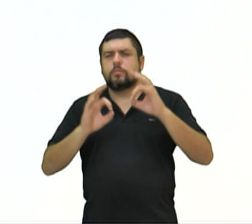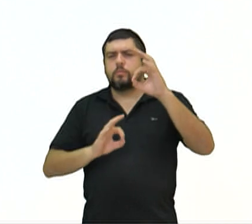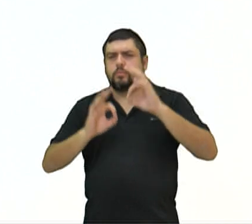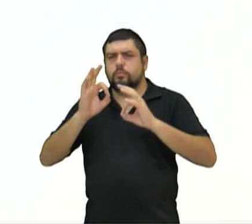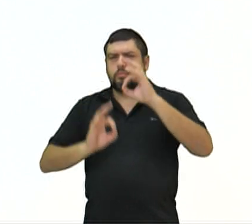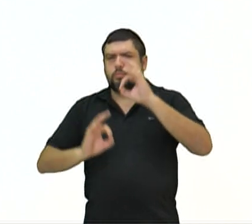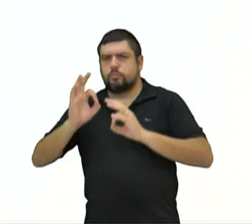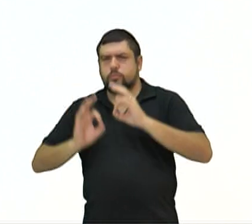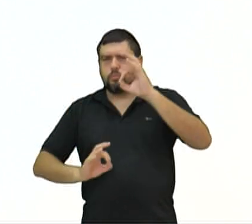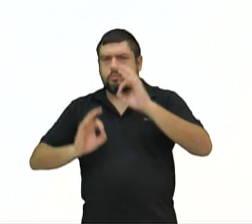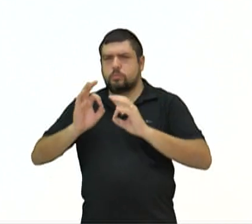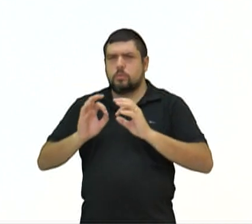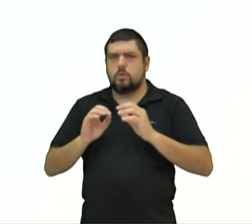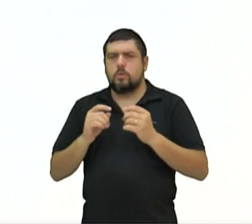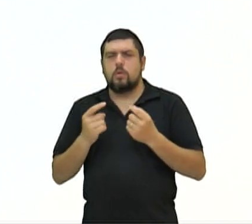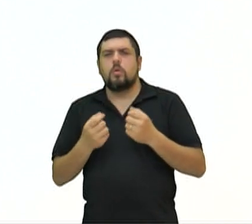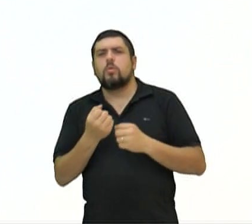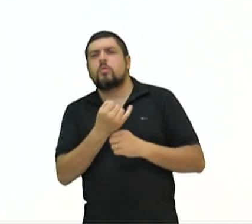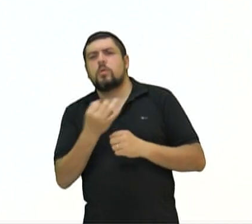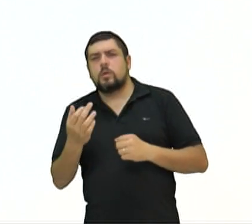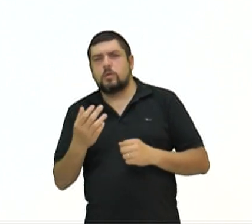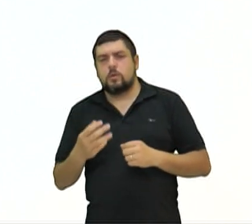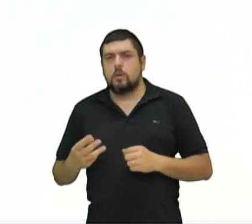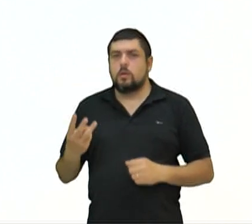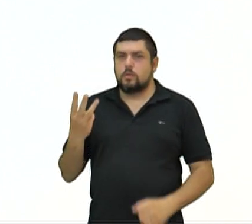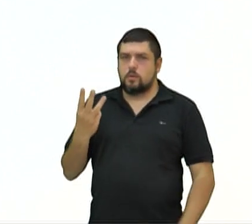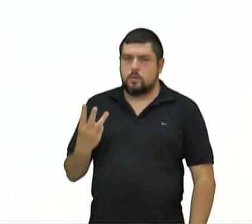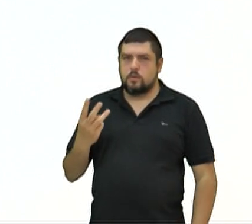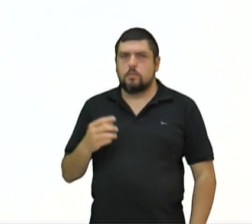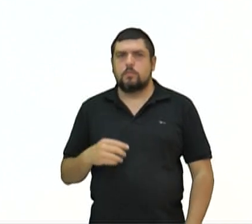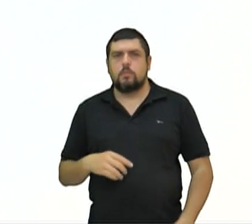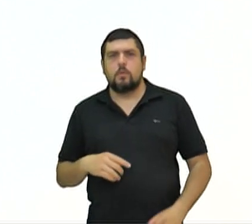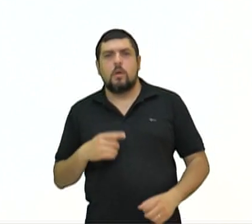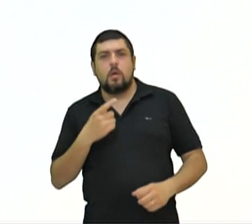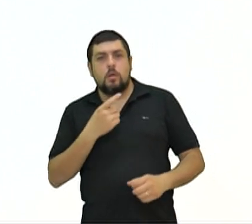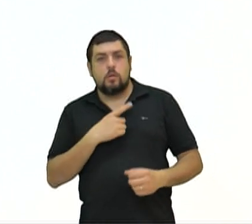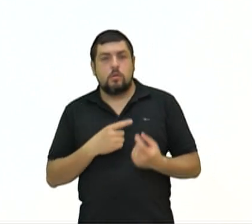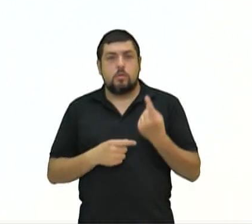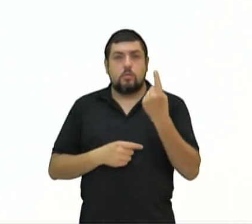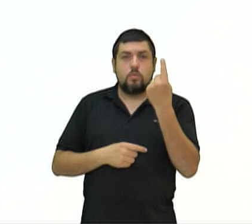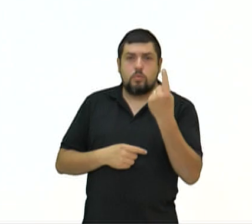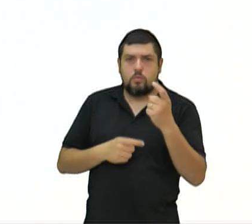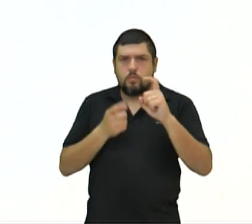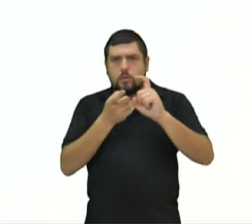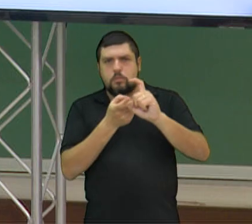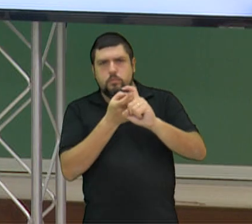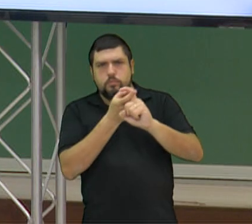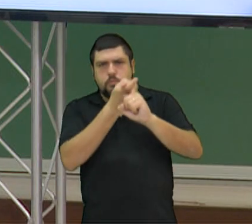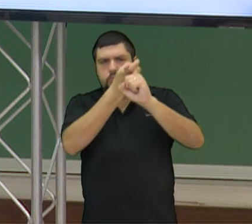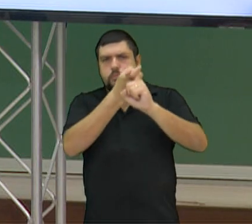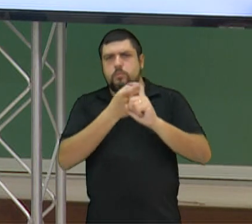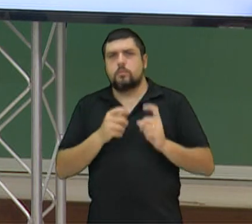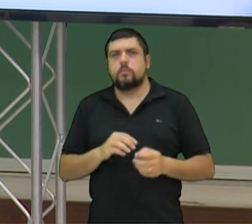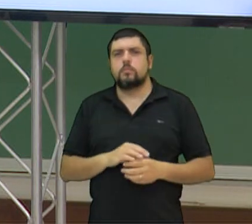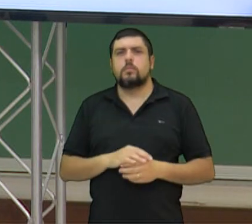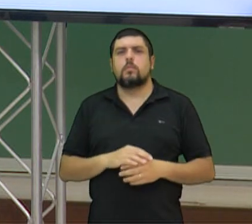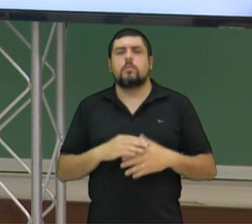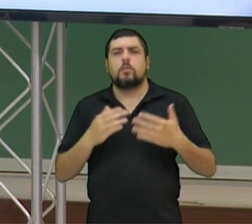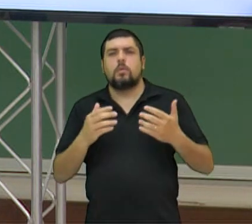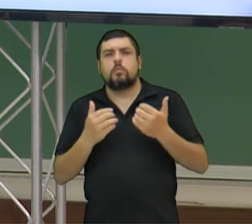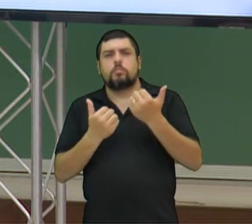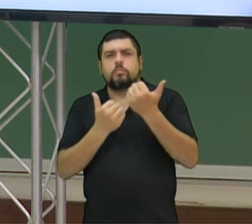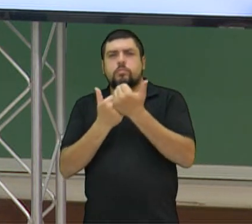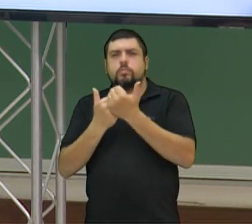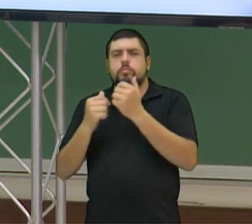polias móveis, 1, 2, 3 polias móveis. Nós temos aqui uma polia fixa, que seria esse carinha aqui, ó. Substituindo as equações,